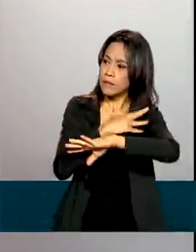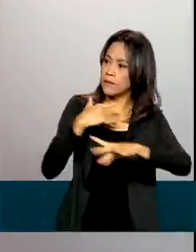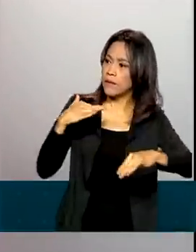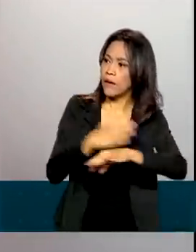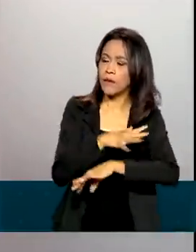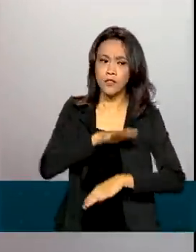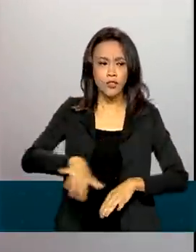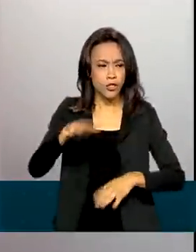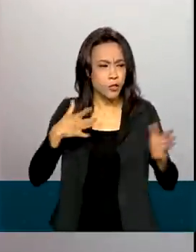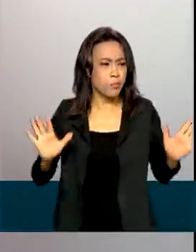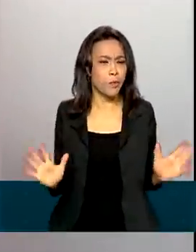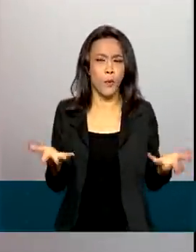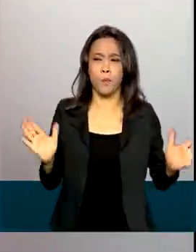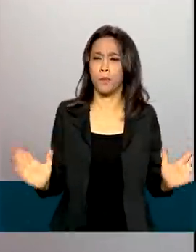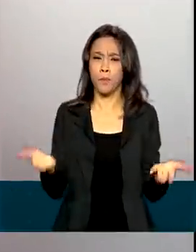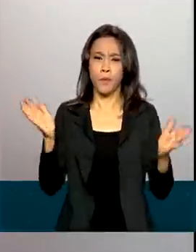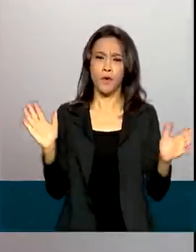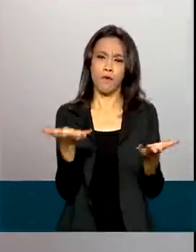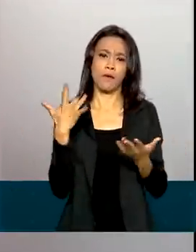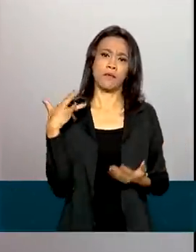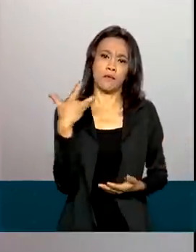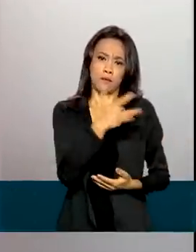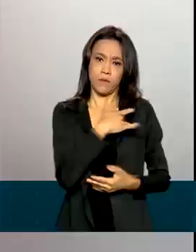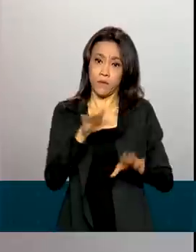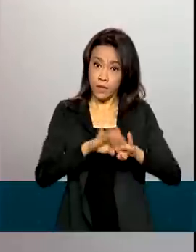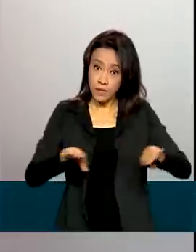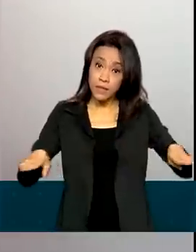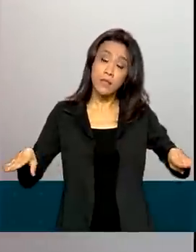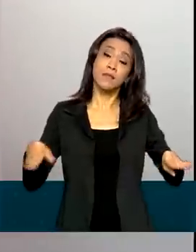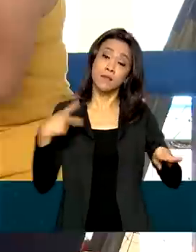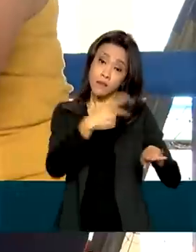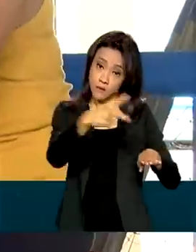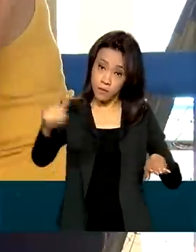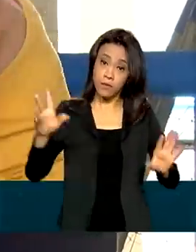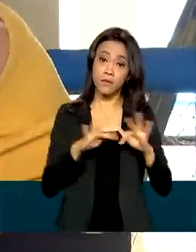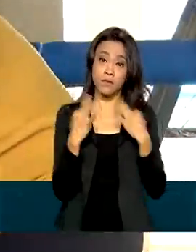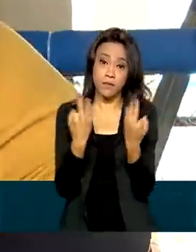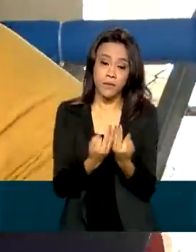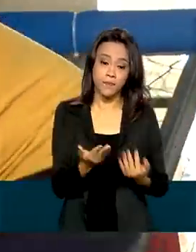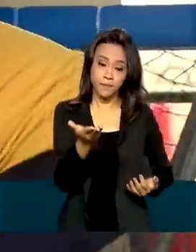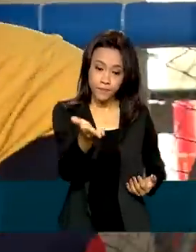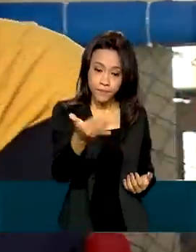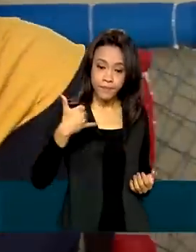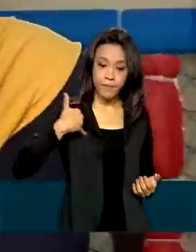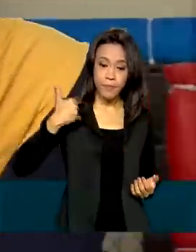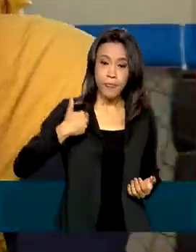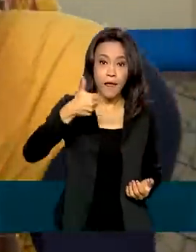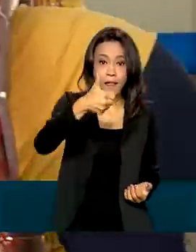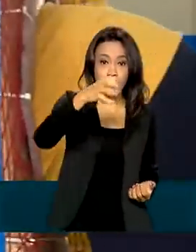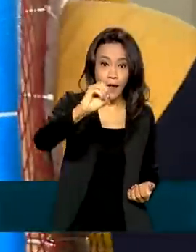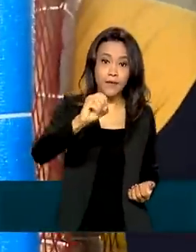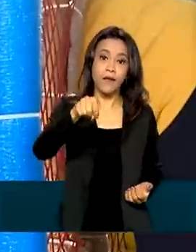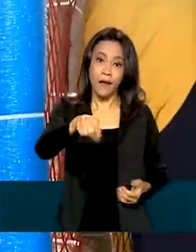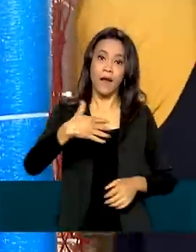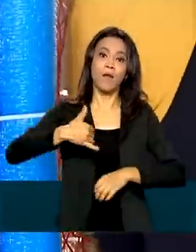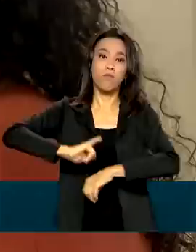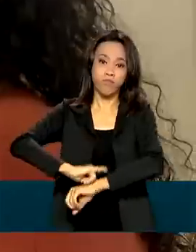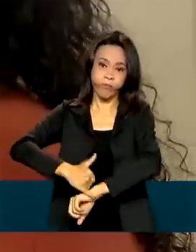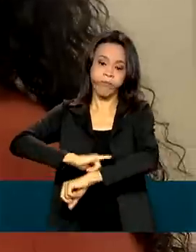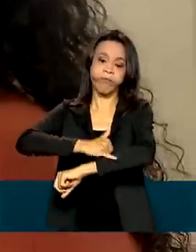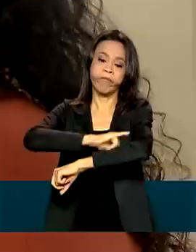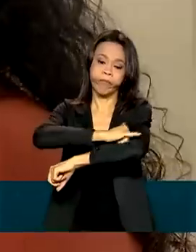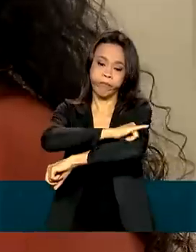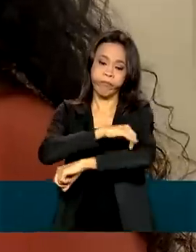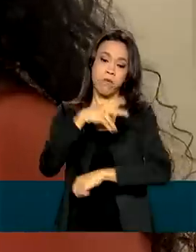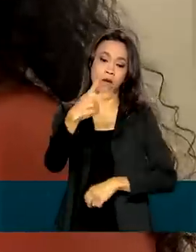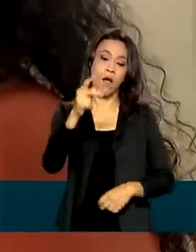que promova a saúde das crianças e das suas famílias. Camila tem 10 anos e luta contra a obesidade infantil. A